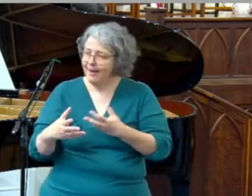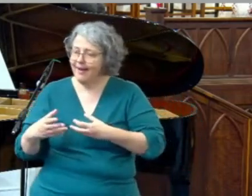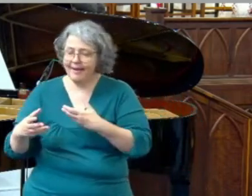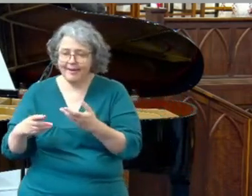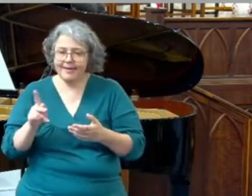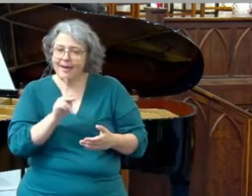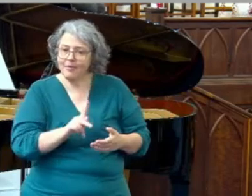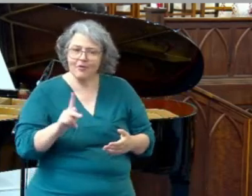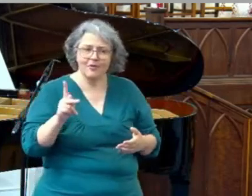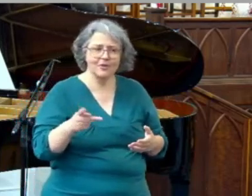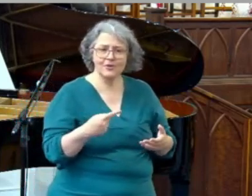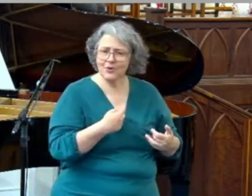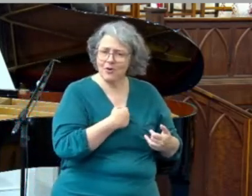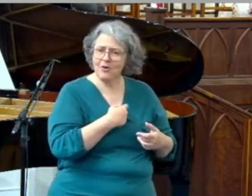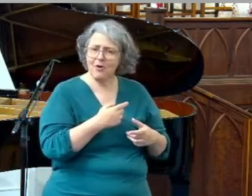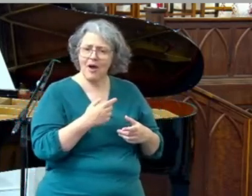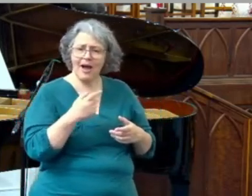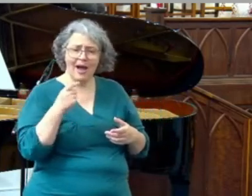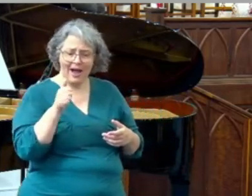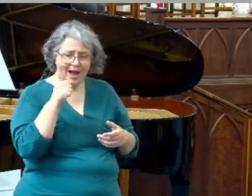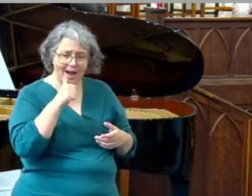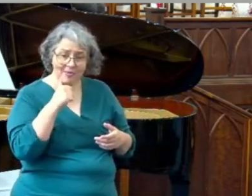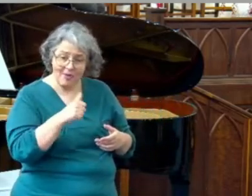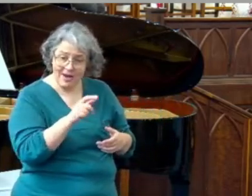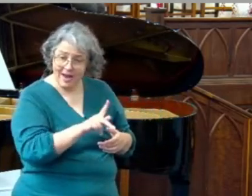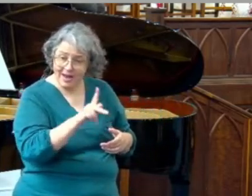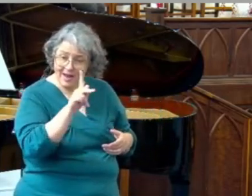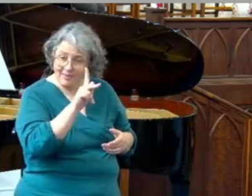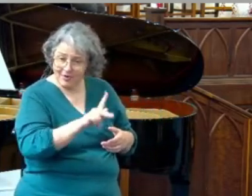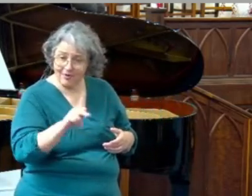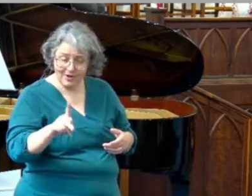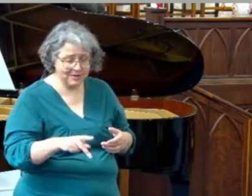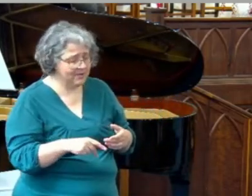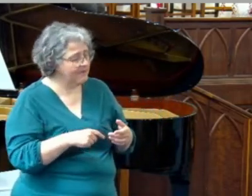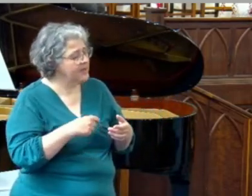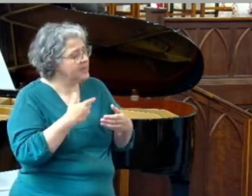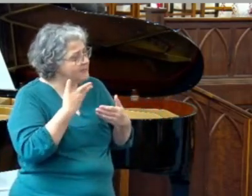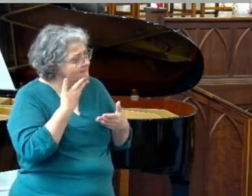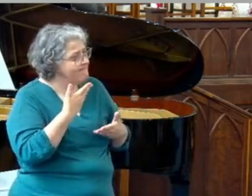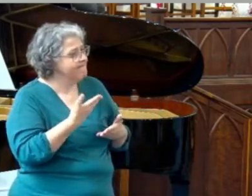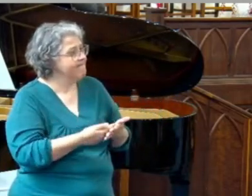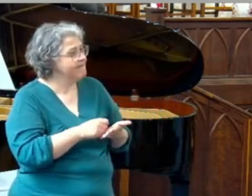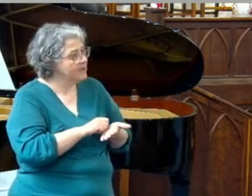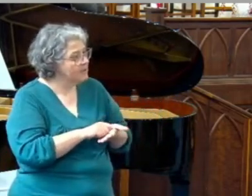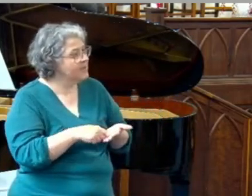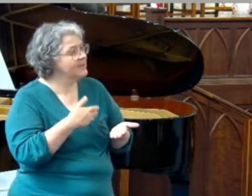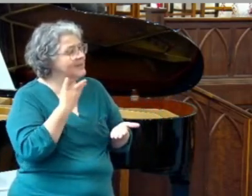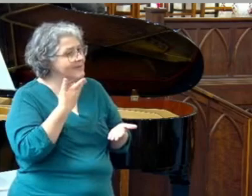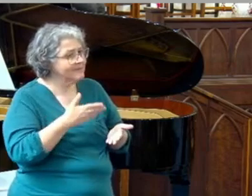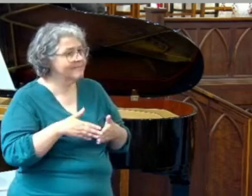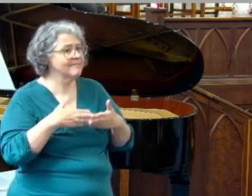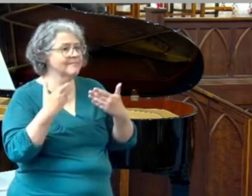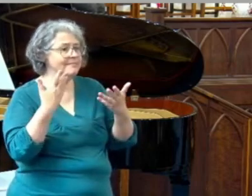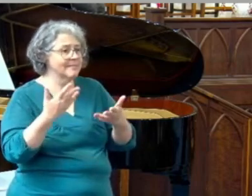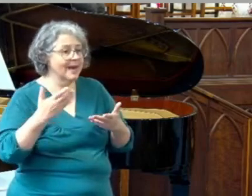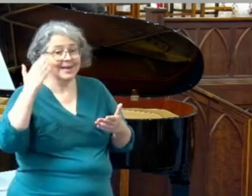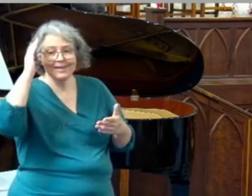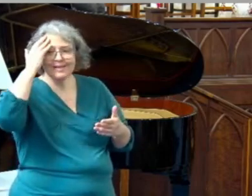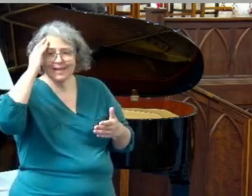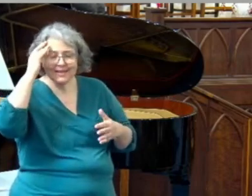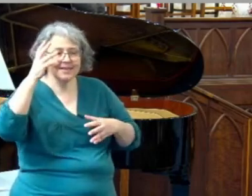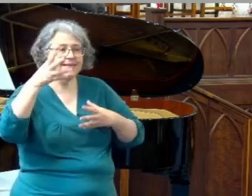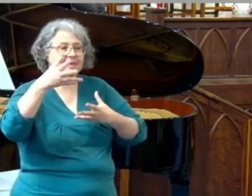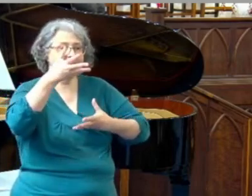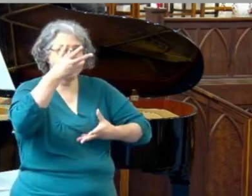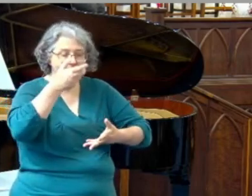para discutir com aquele pastor e sua esposa a respeito das questões mais importantes da vida.